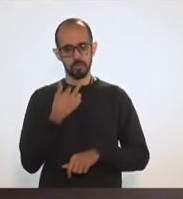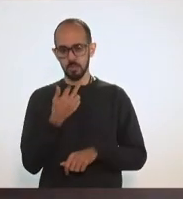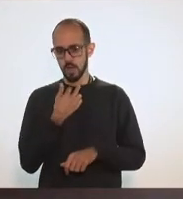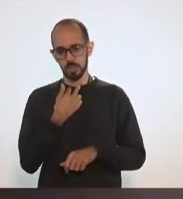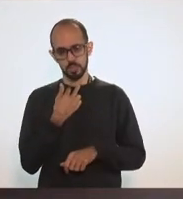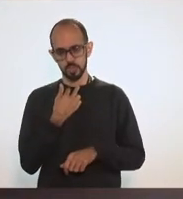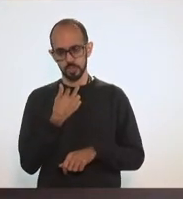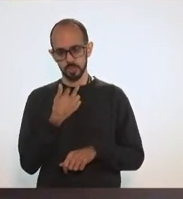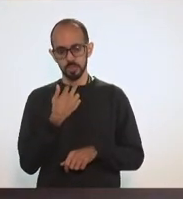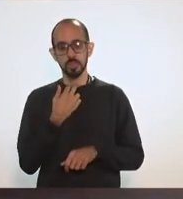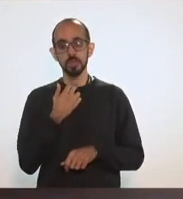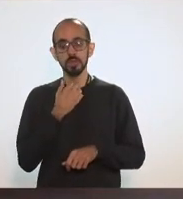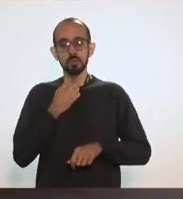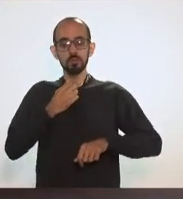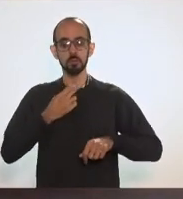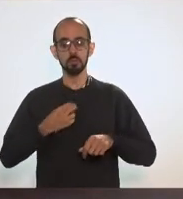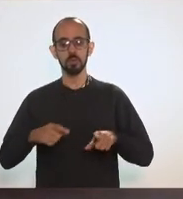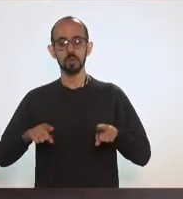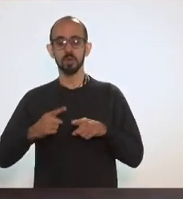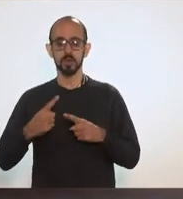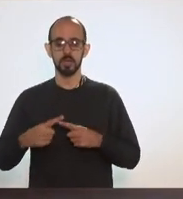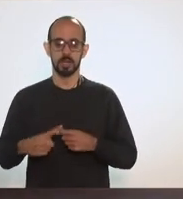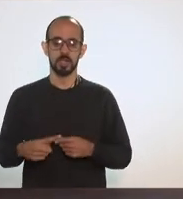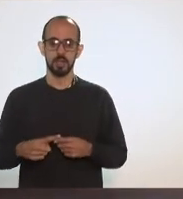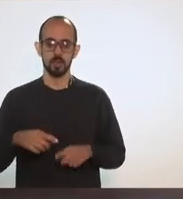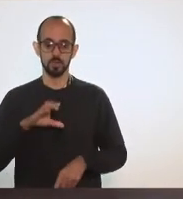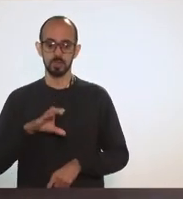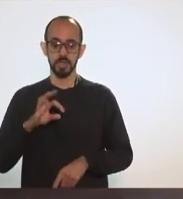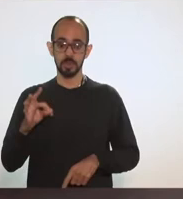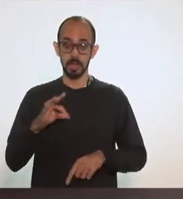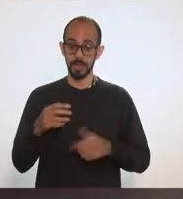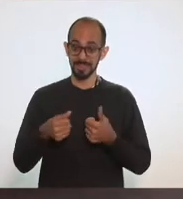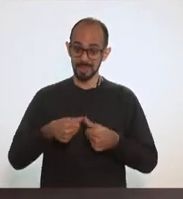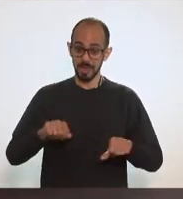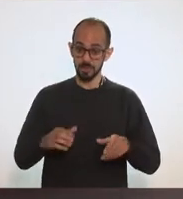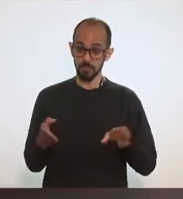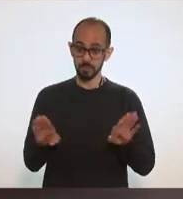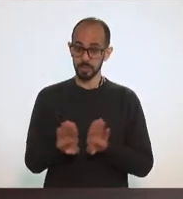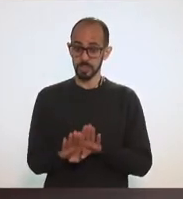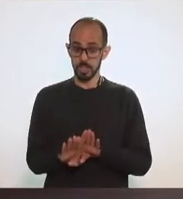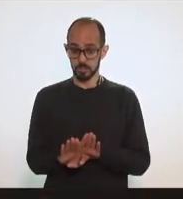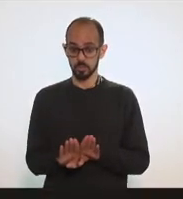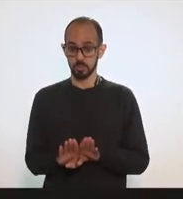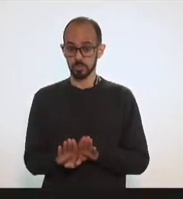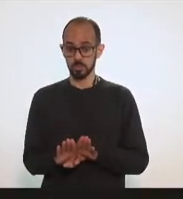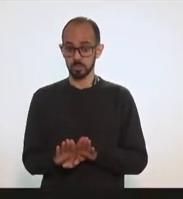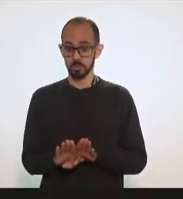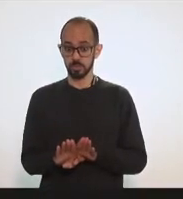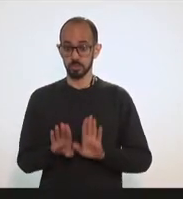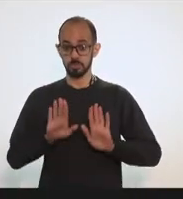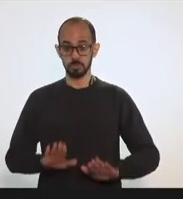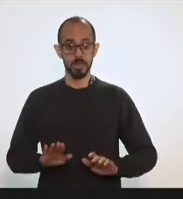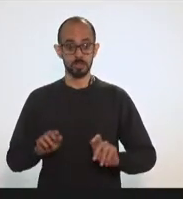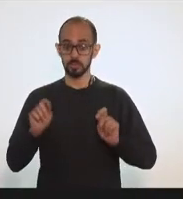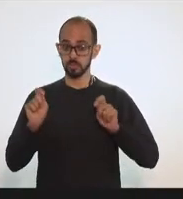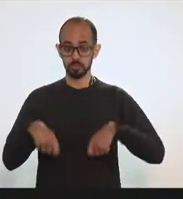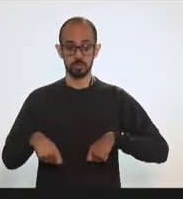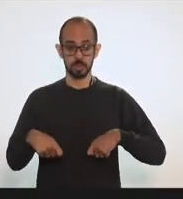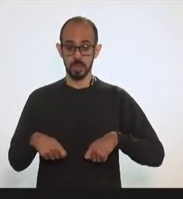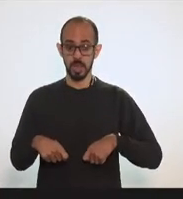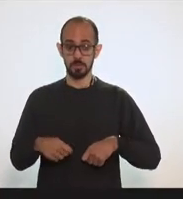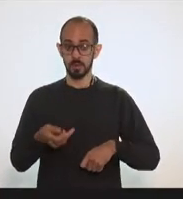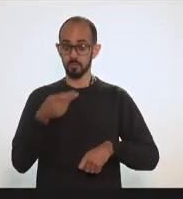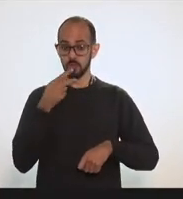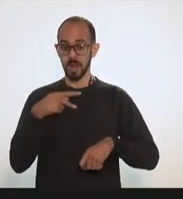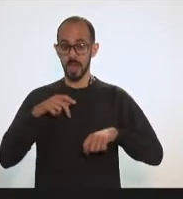porque o CT estava interditado, né? Mas a gente também não tem como afirmar que essa